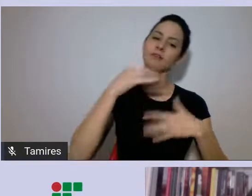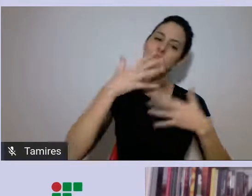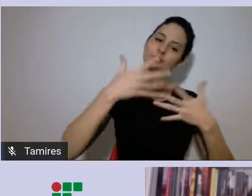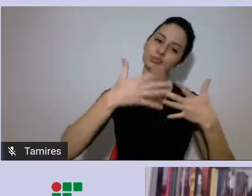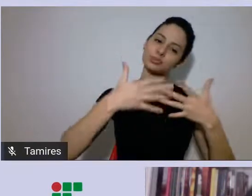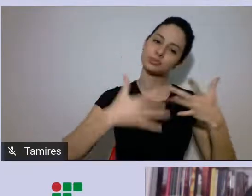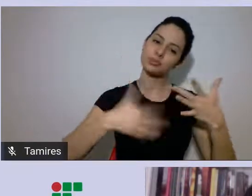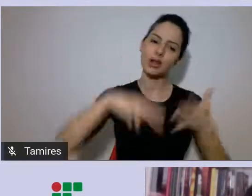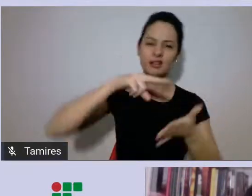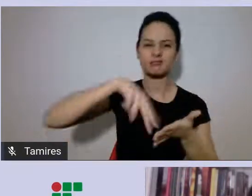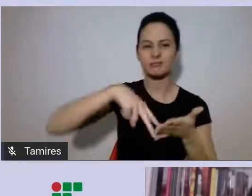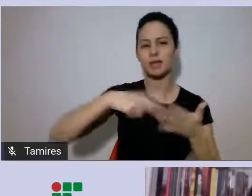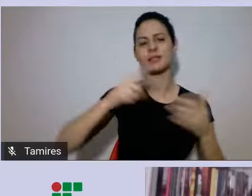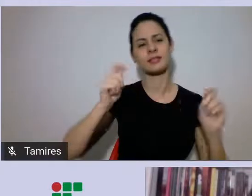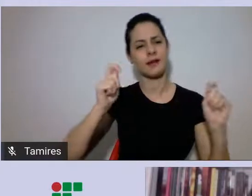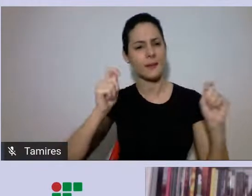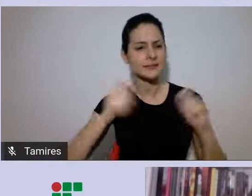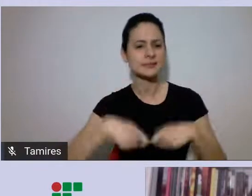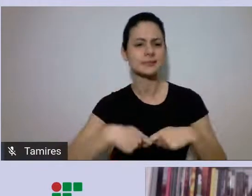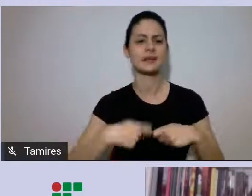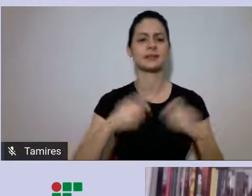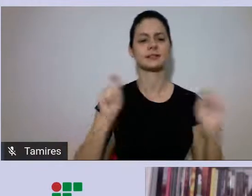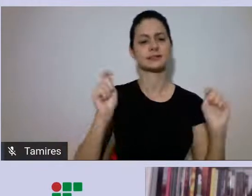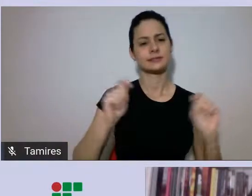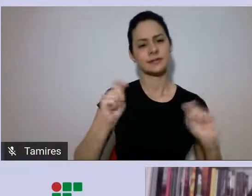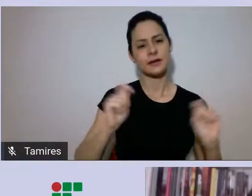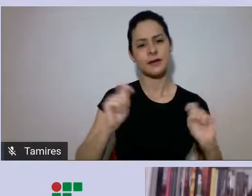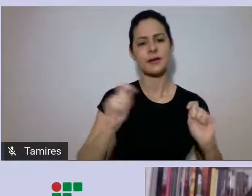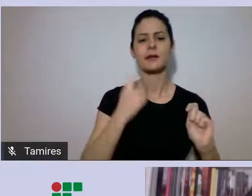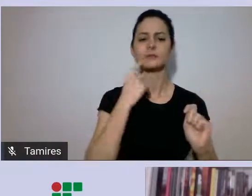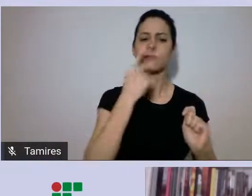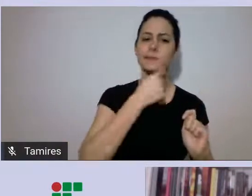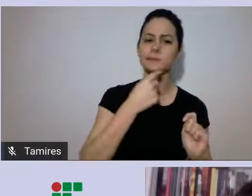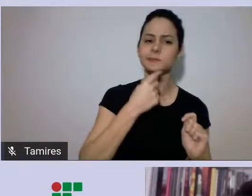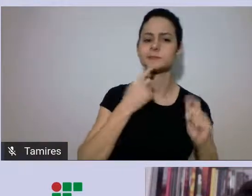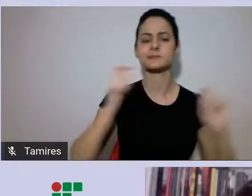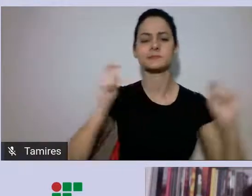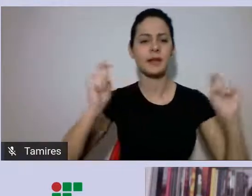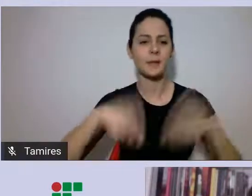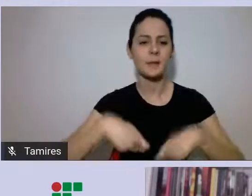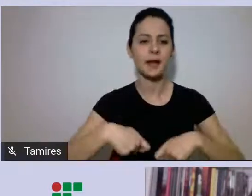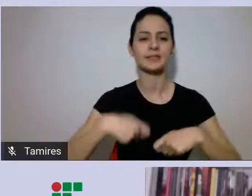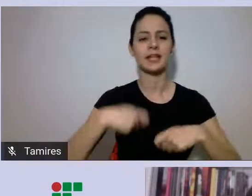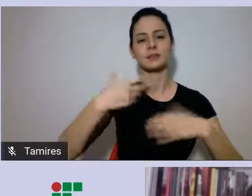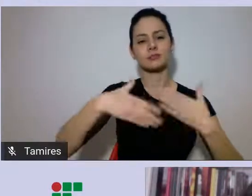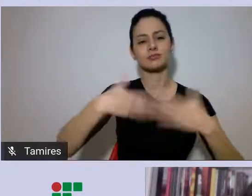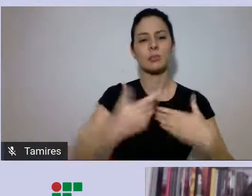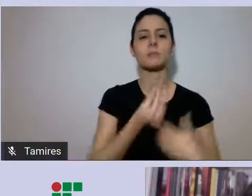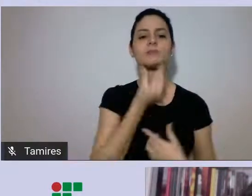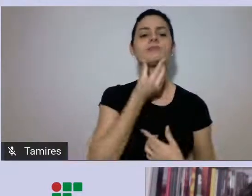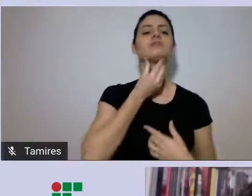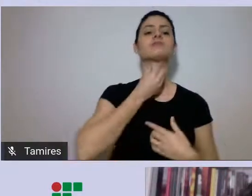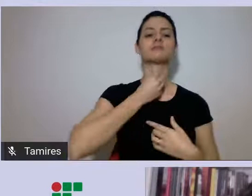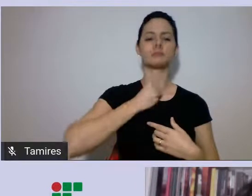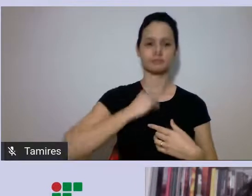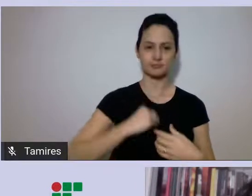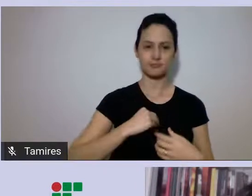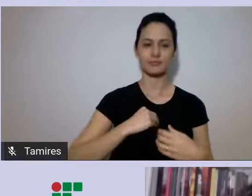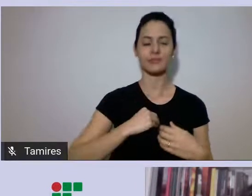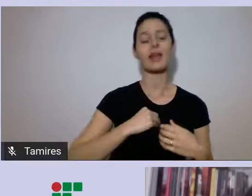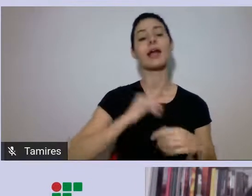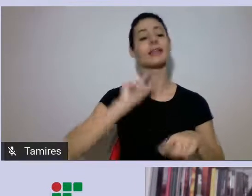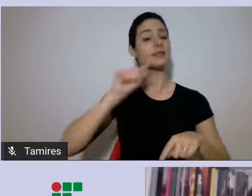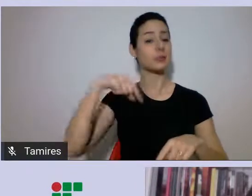pouco, falando sobre as capacidades que a nossa boca tem, né? Chega até o momento de engolir, e fala o